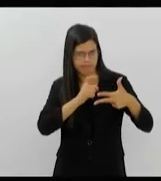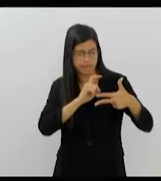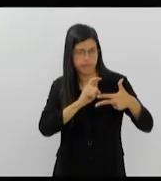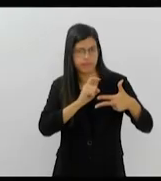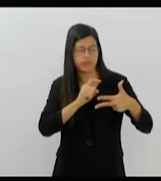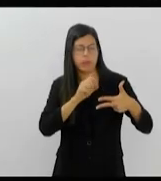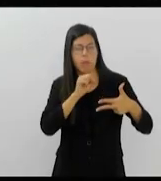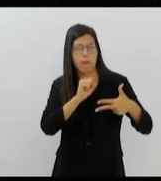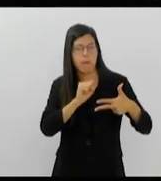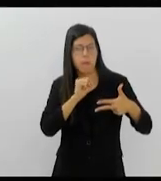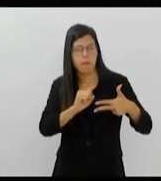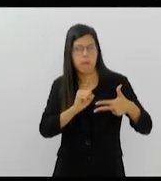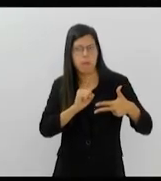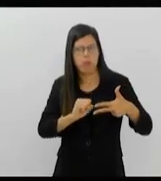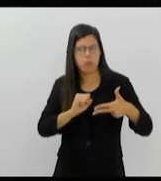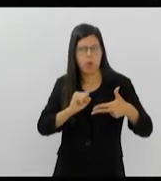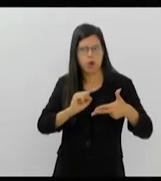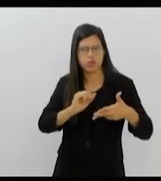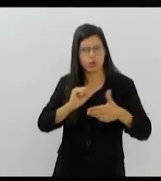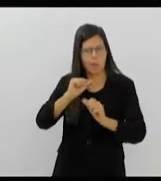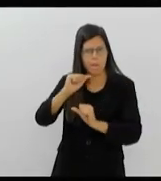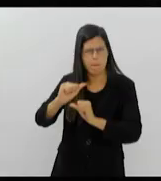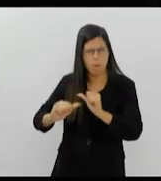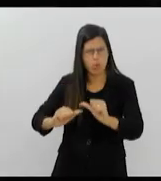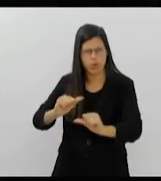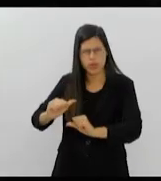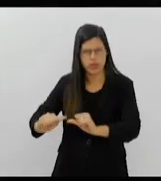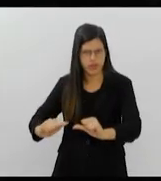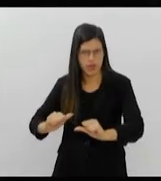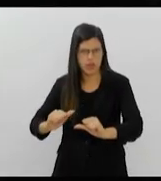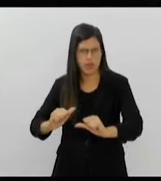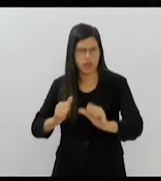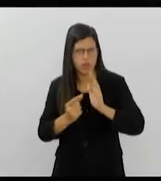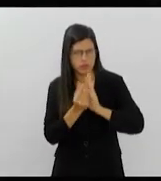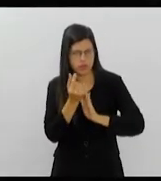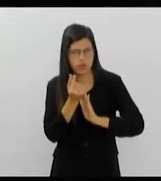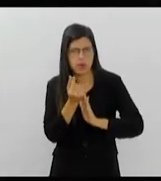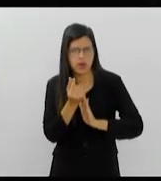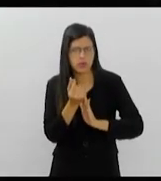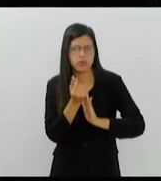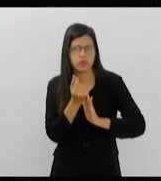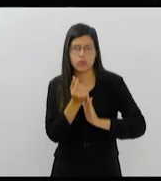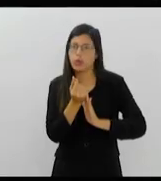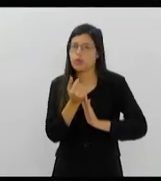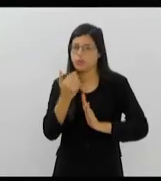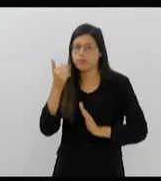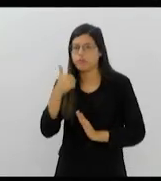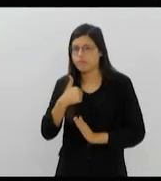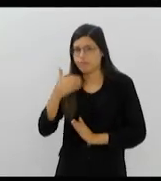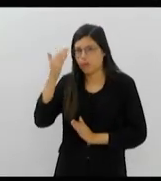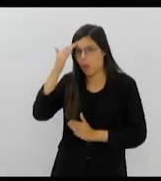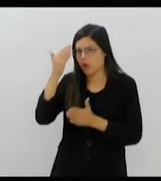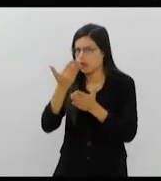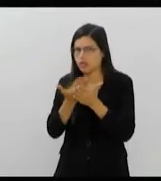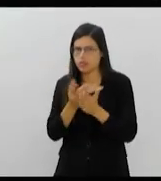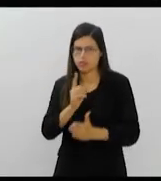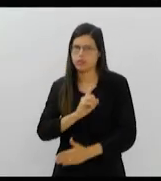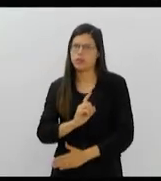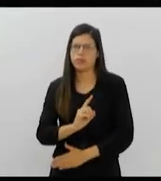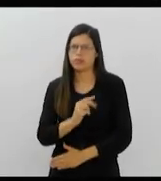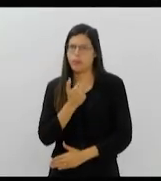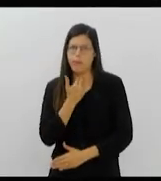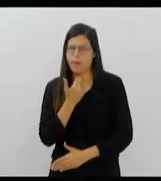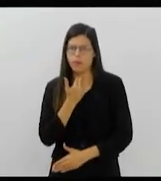pode desvirtuá-lo da forma que o desvirtua? No meu entendimento, não. E aí,